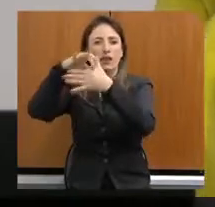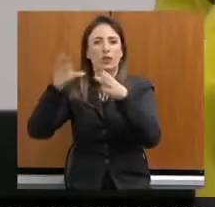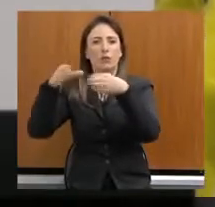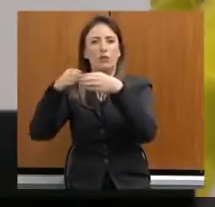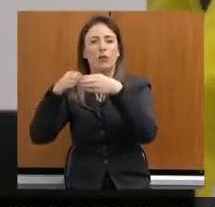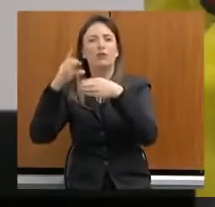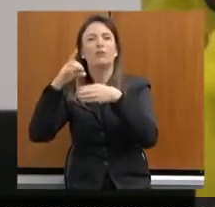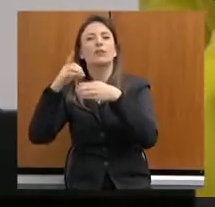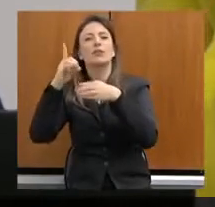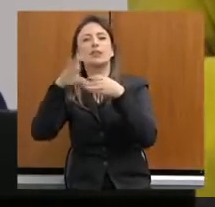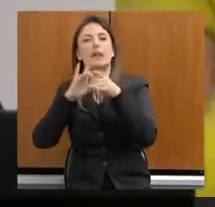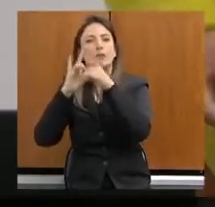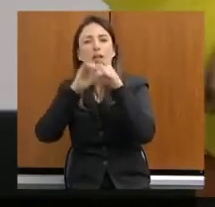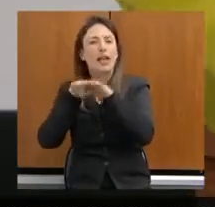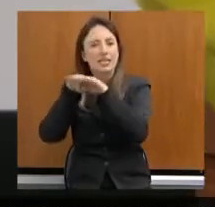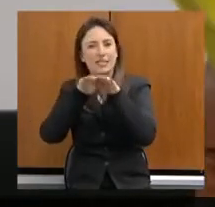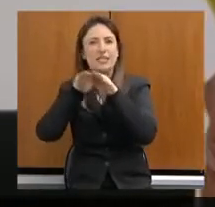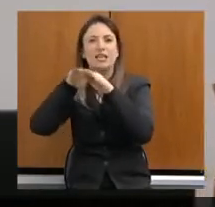e